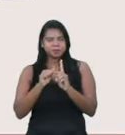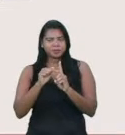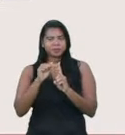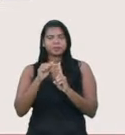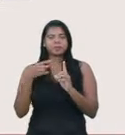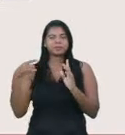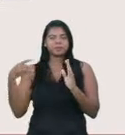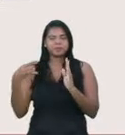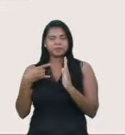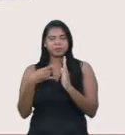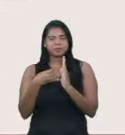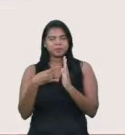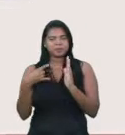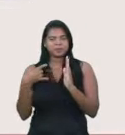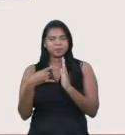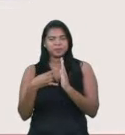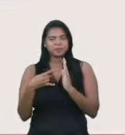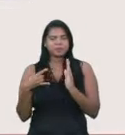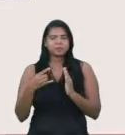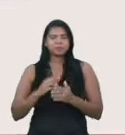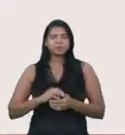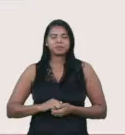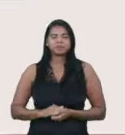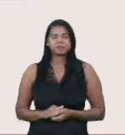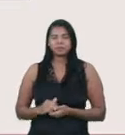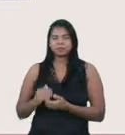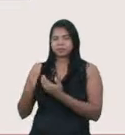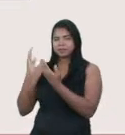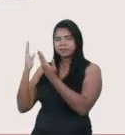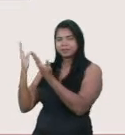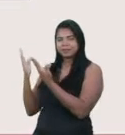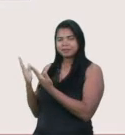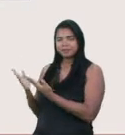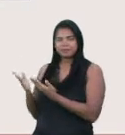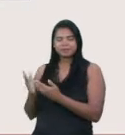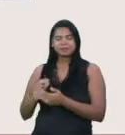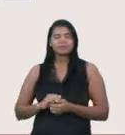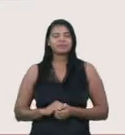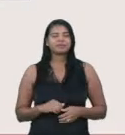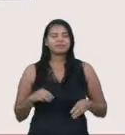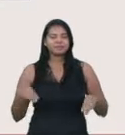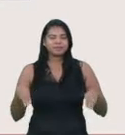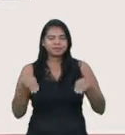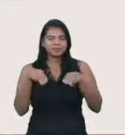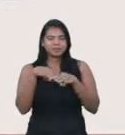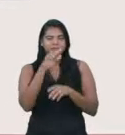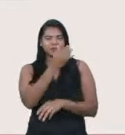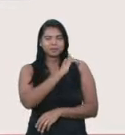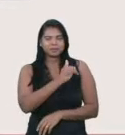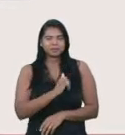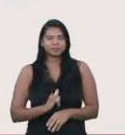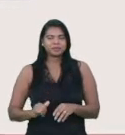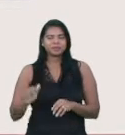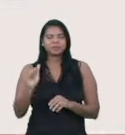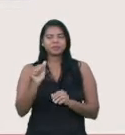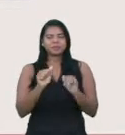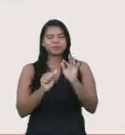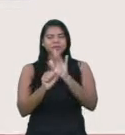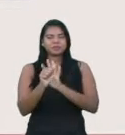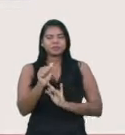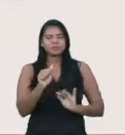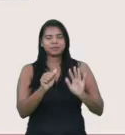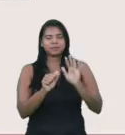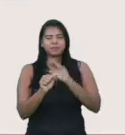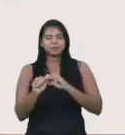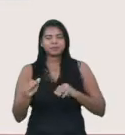dos supercondutores. O magnetismo é uma manifestação de um campo elétrico. Pois é, daqui a pouquinho você vai entender por